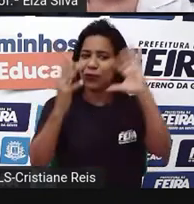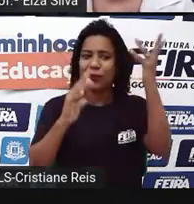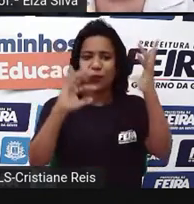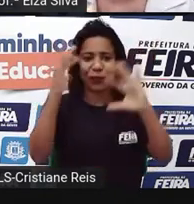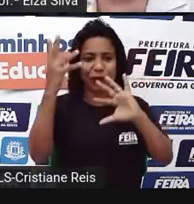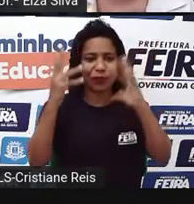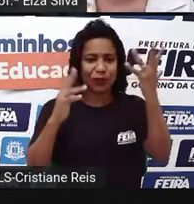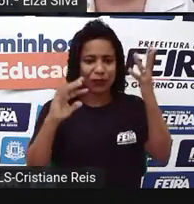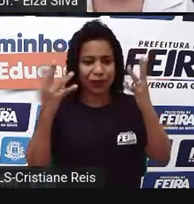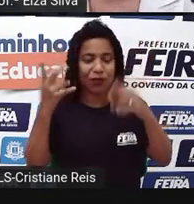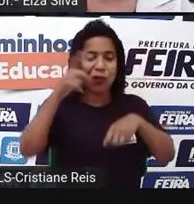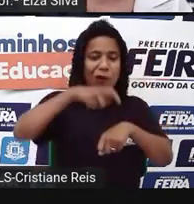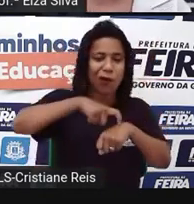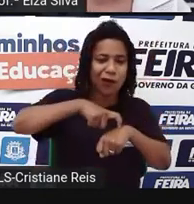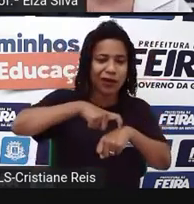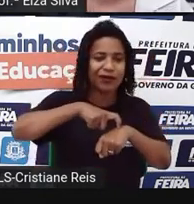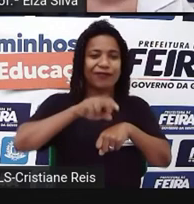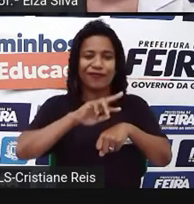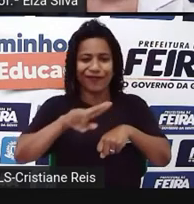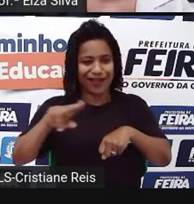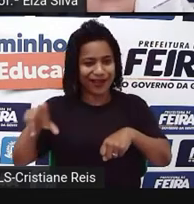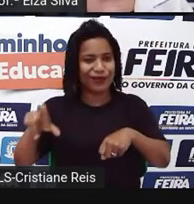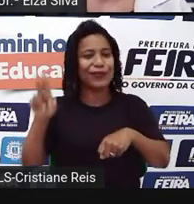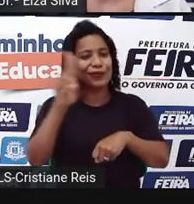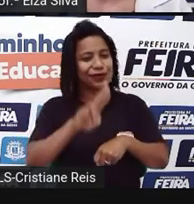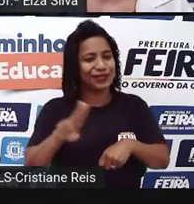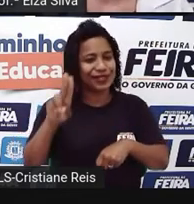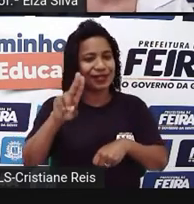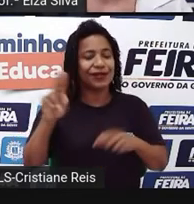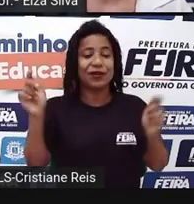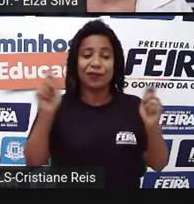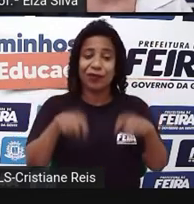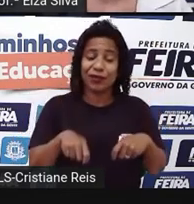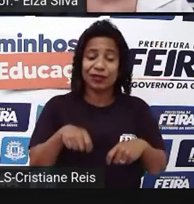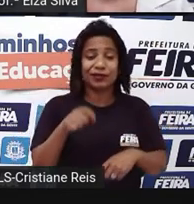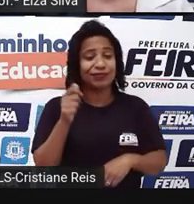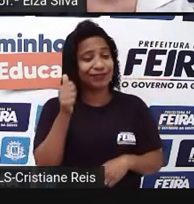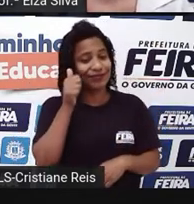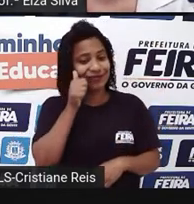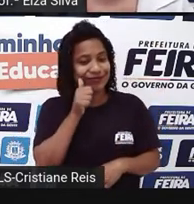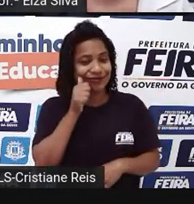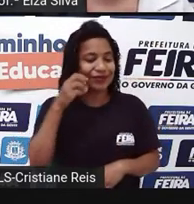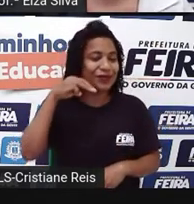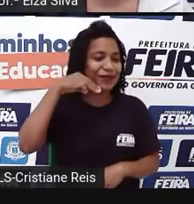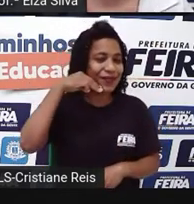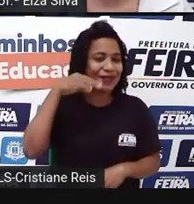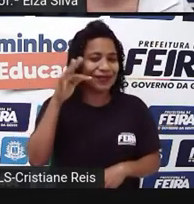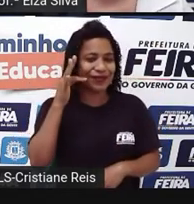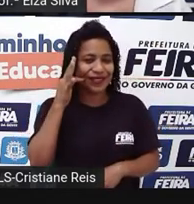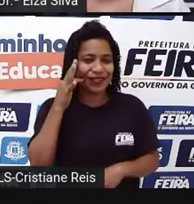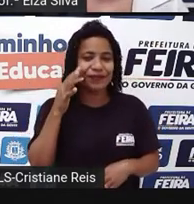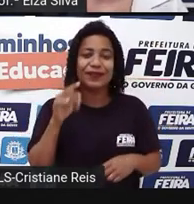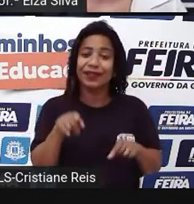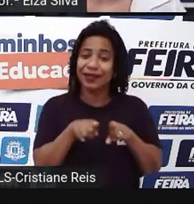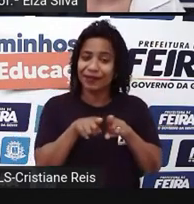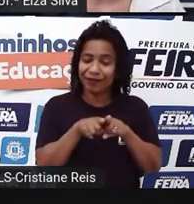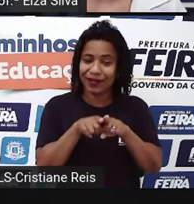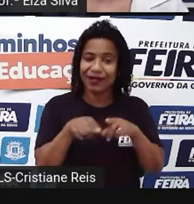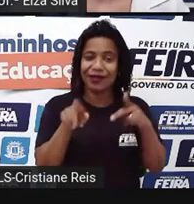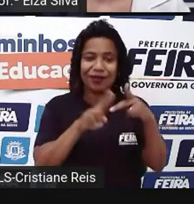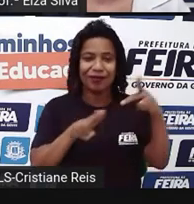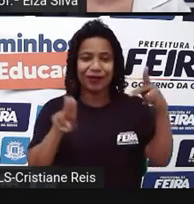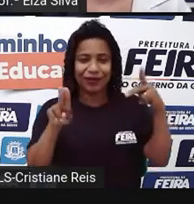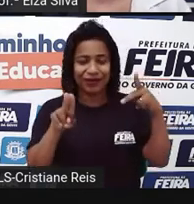natureza, horas, enfim. Que pode ser feminino ou masculino. E aqui eu tenho os plurais. Plural de